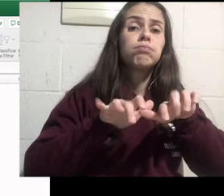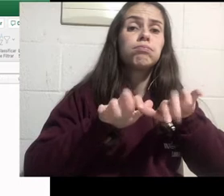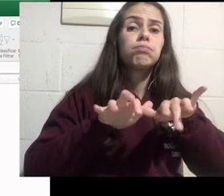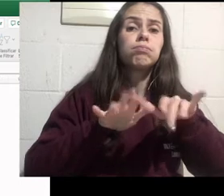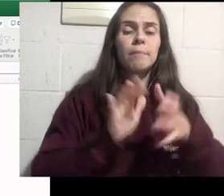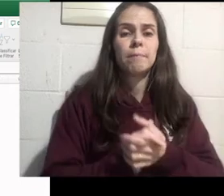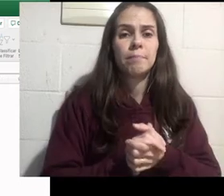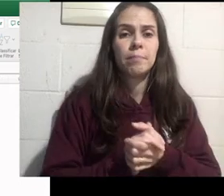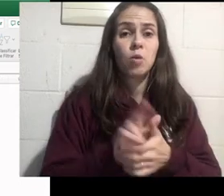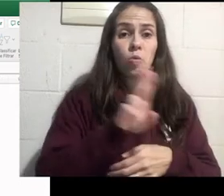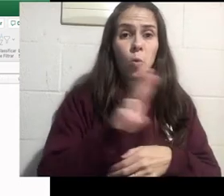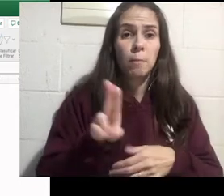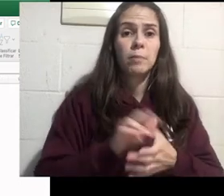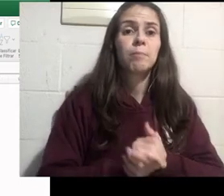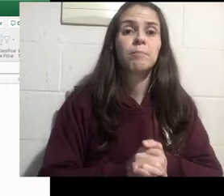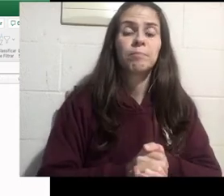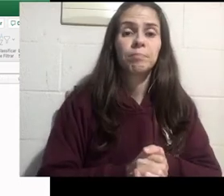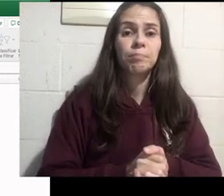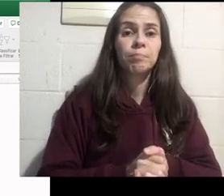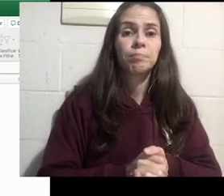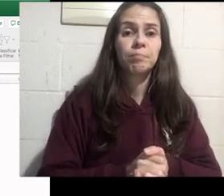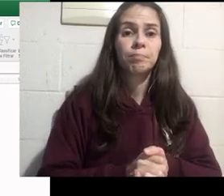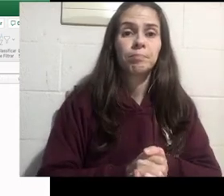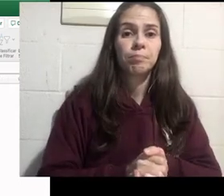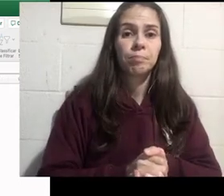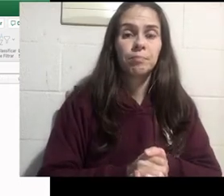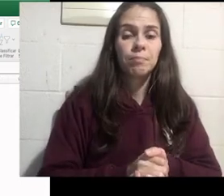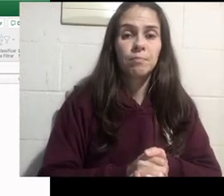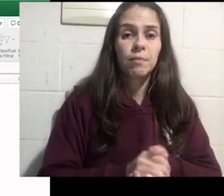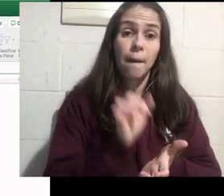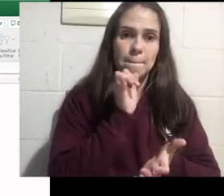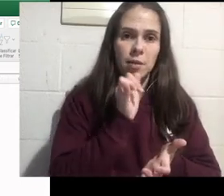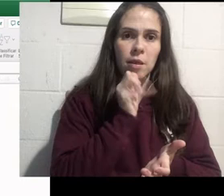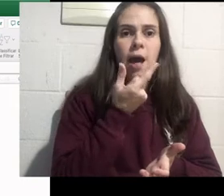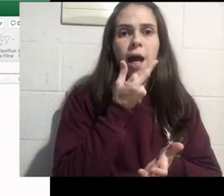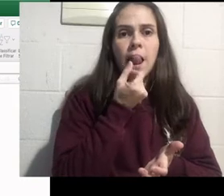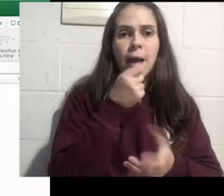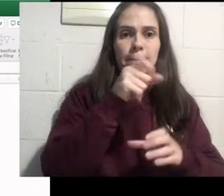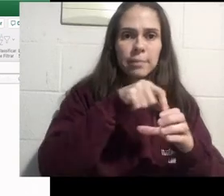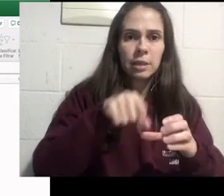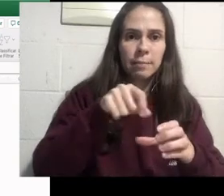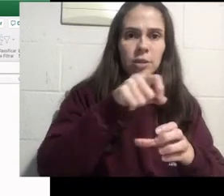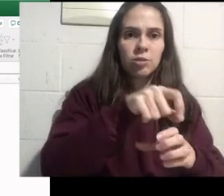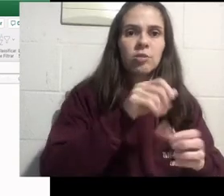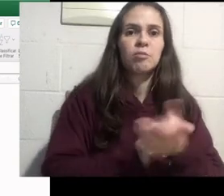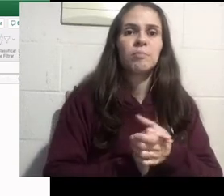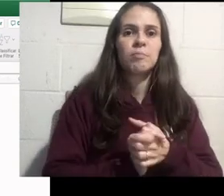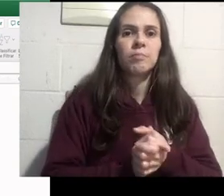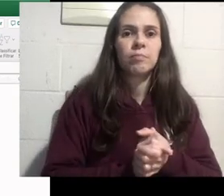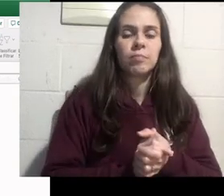digitar o nome do produto, por exemplo, né, lápis semente, o qual vocês